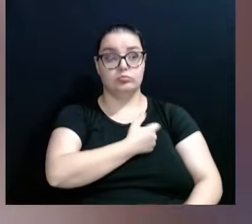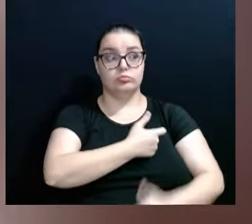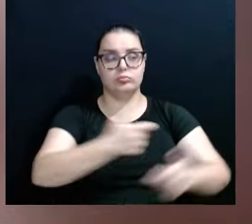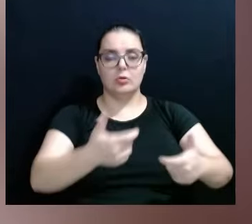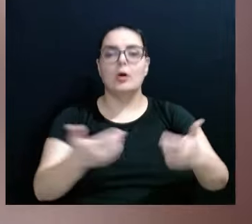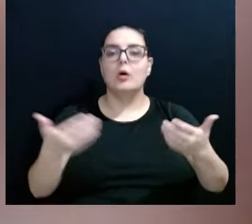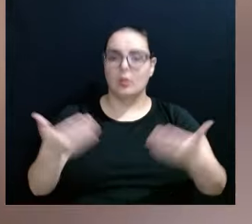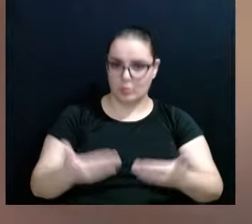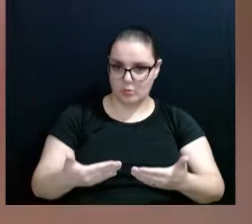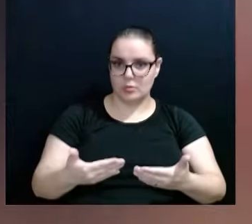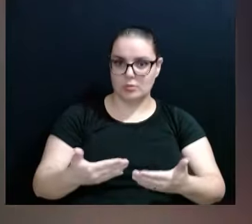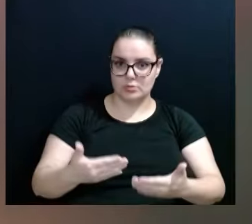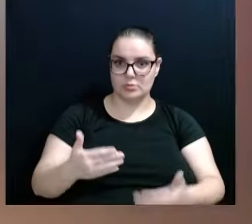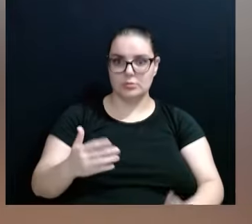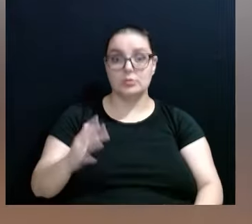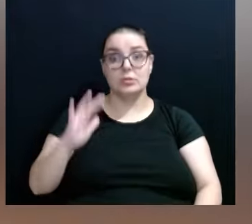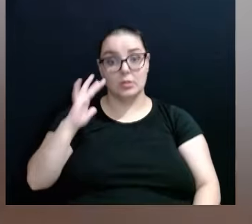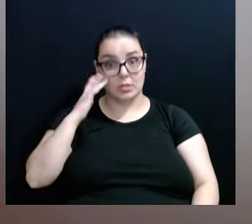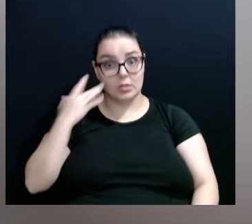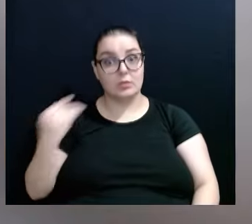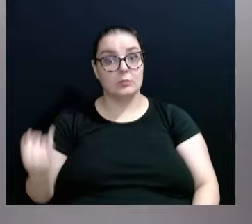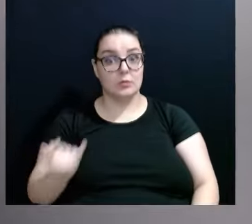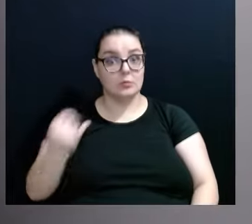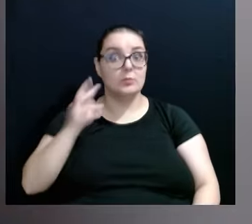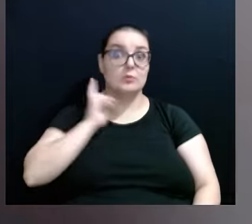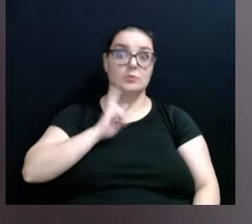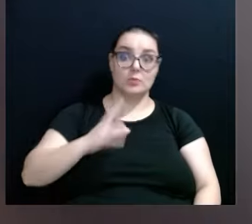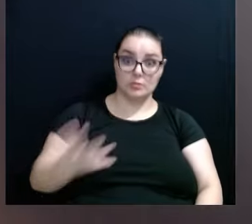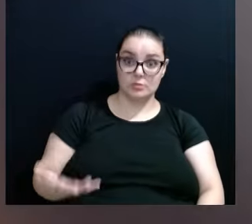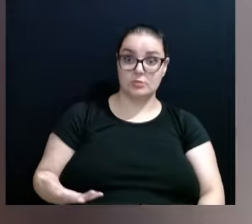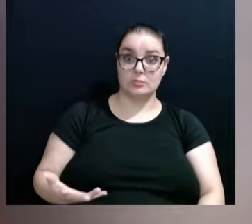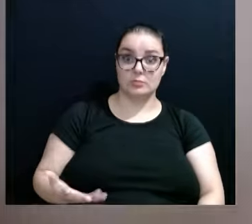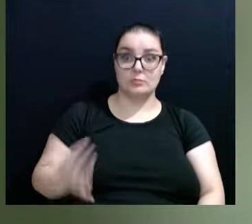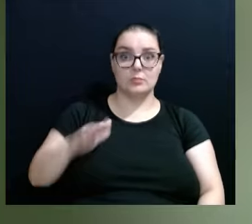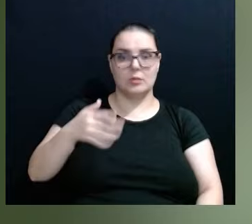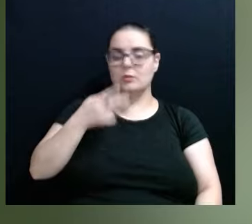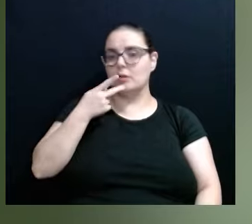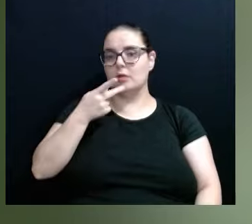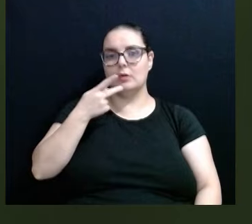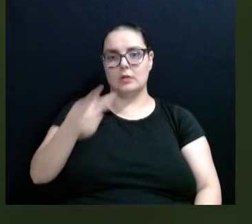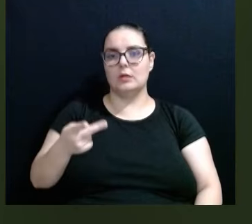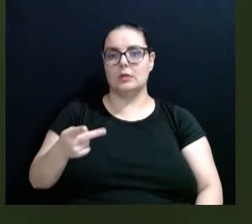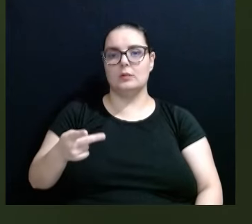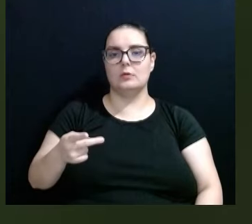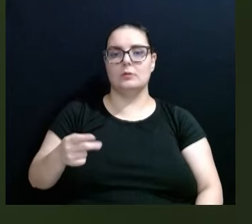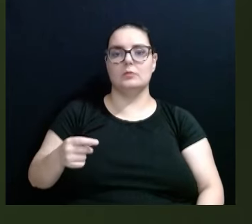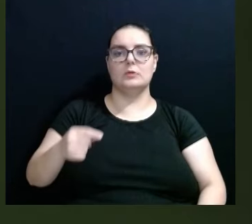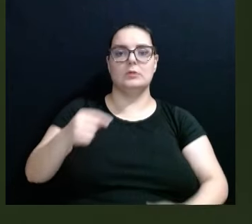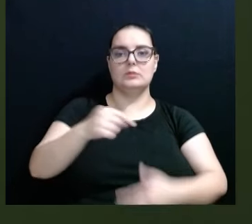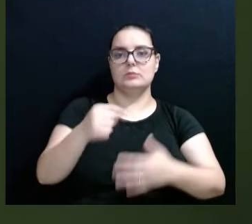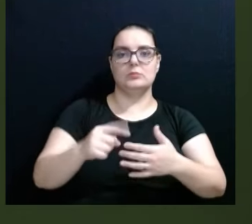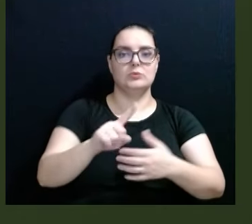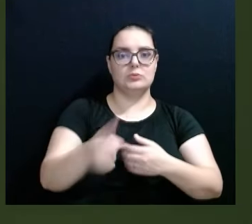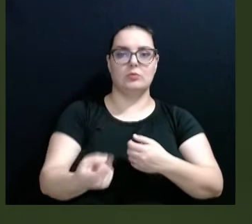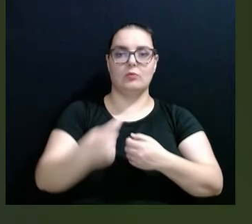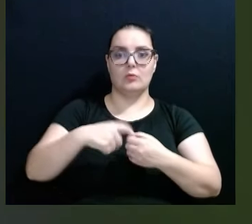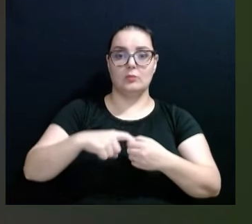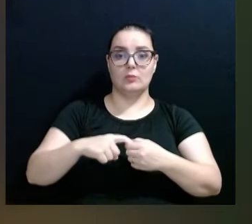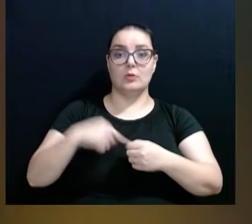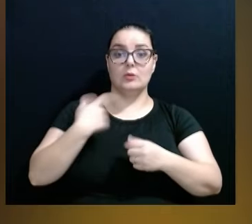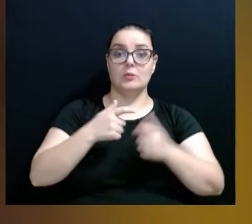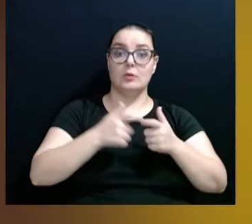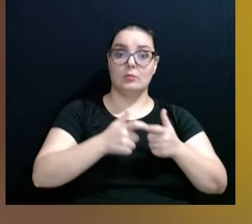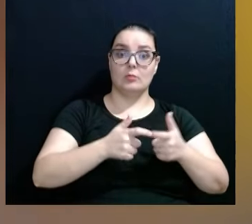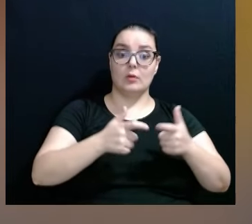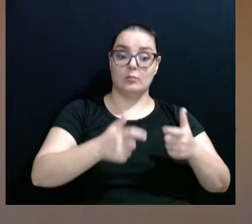número que hoje nós achamos que é considerável de vítimas, né? Mas quando a gente fala desses pontos de não retorno, nós